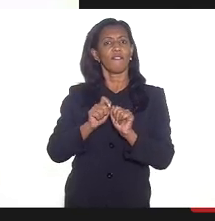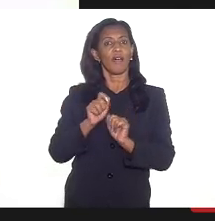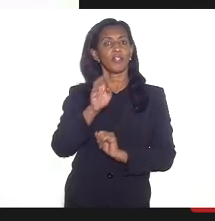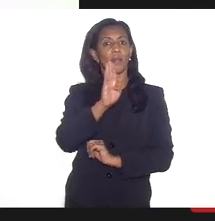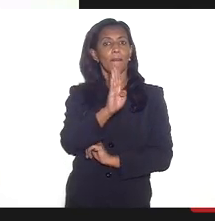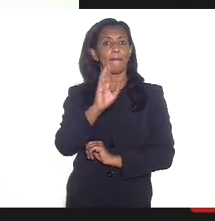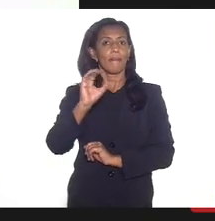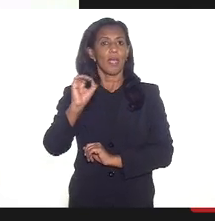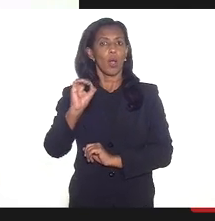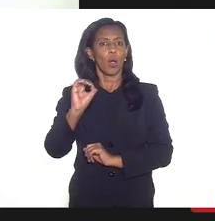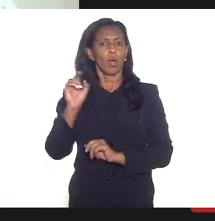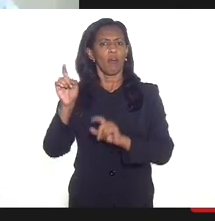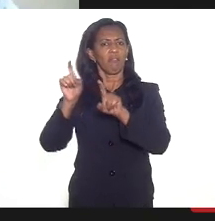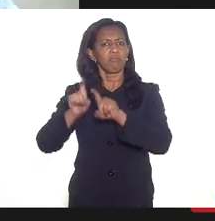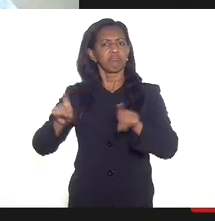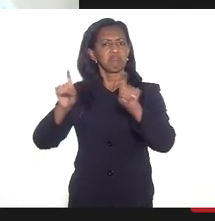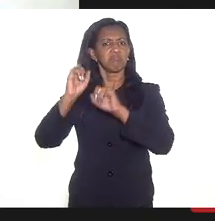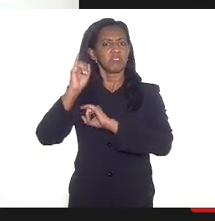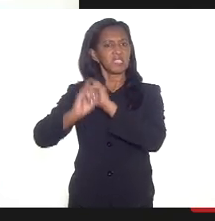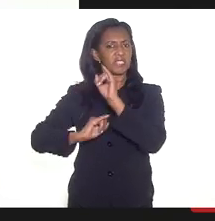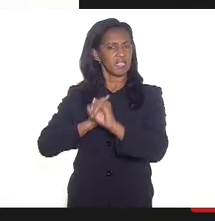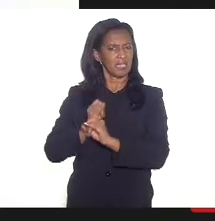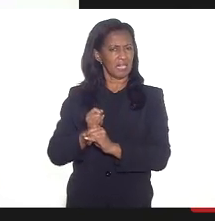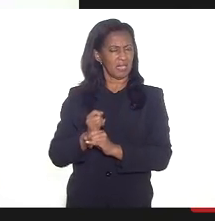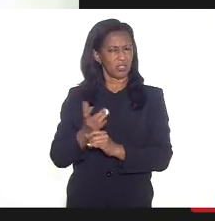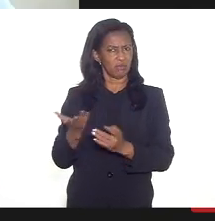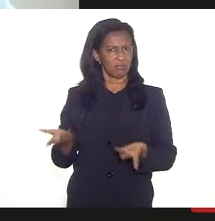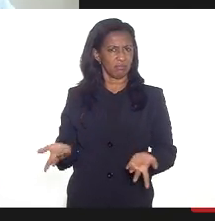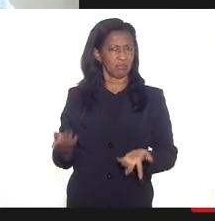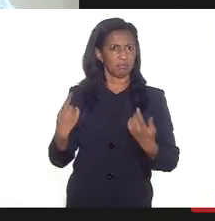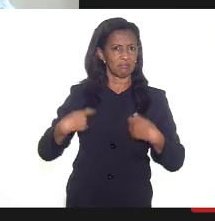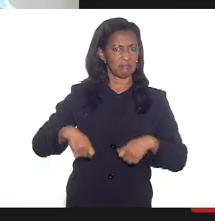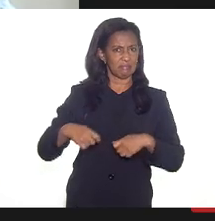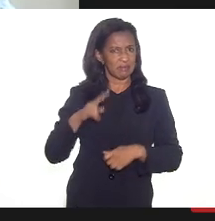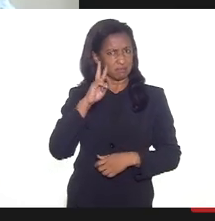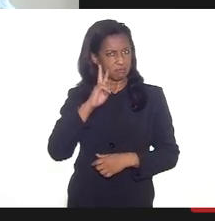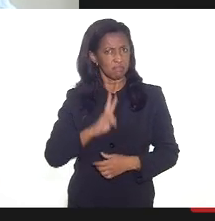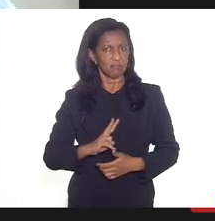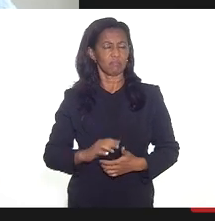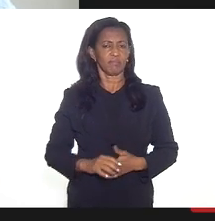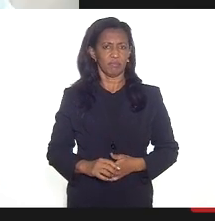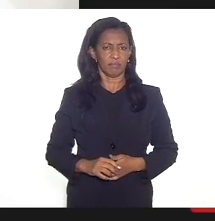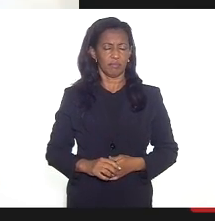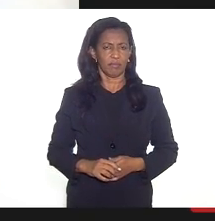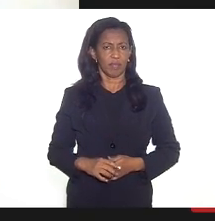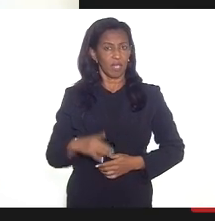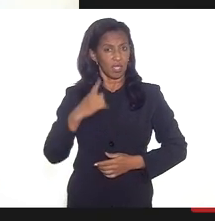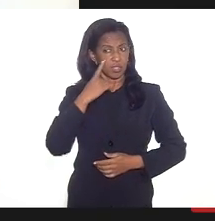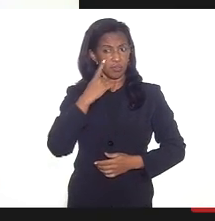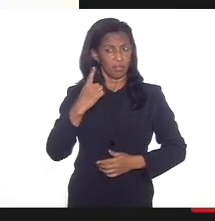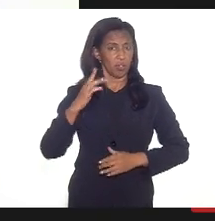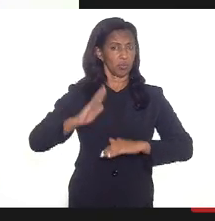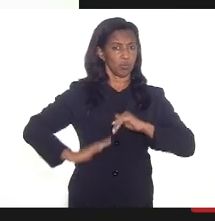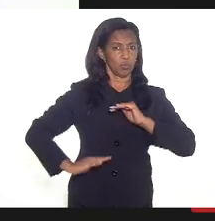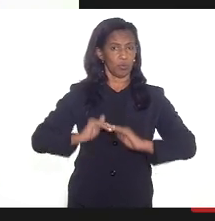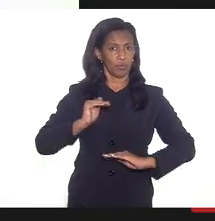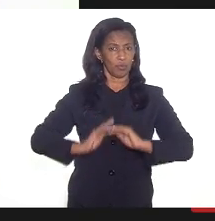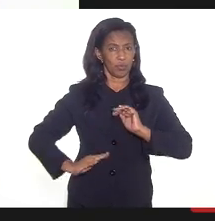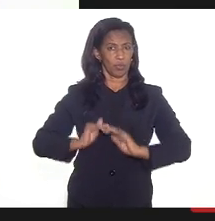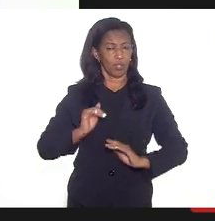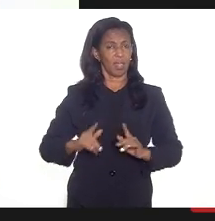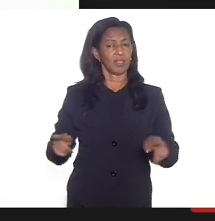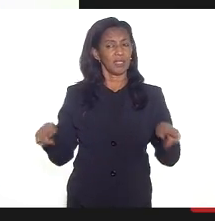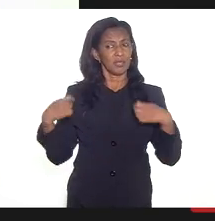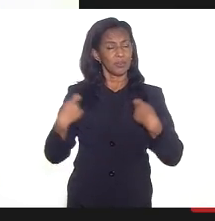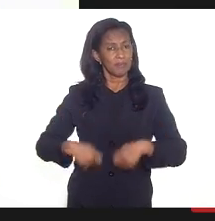revisto. E aí a gente vê que... os profissionais, eles têm que ter